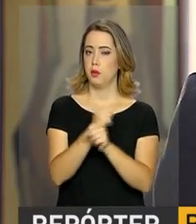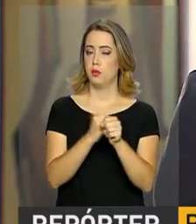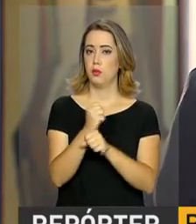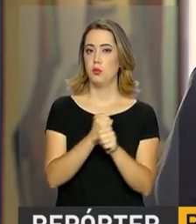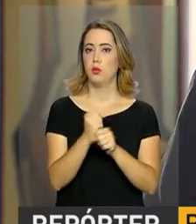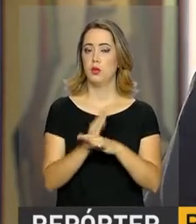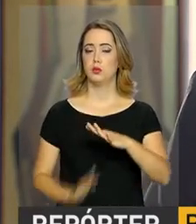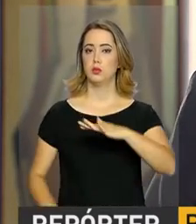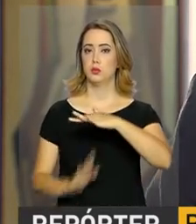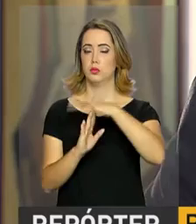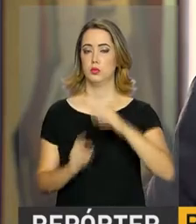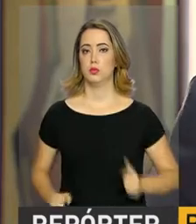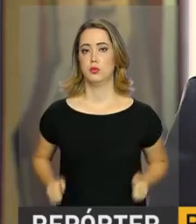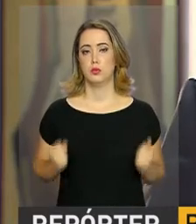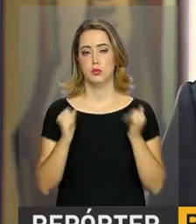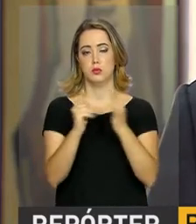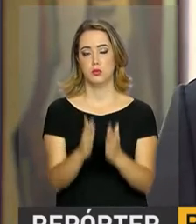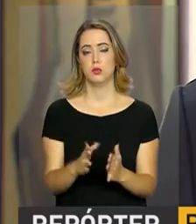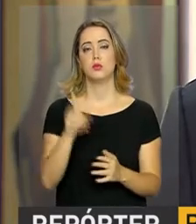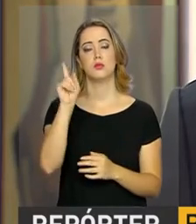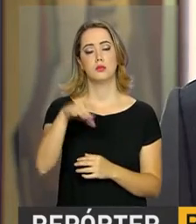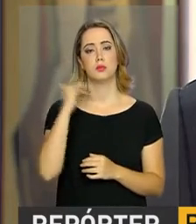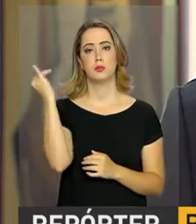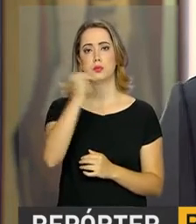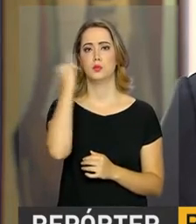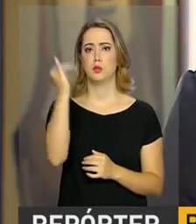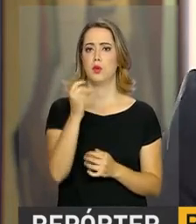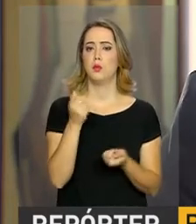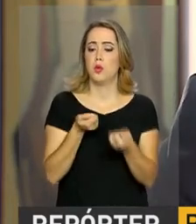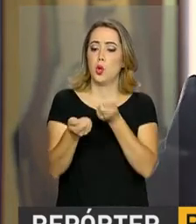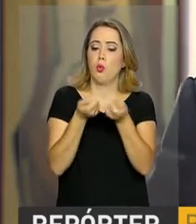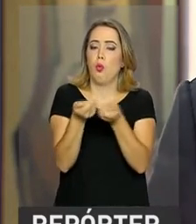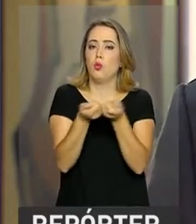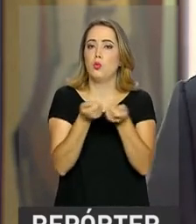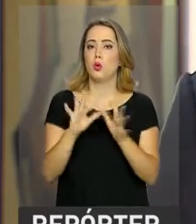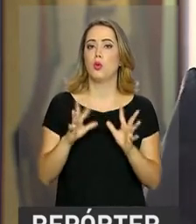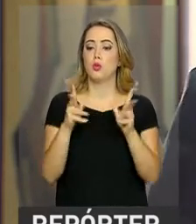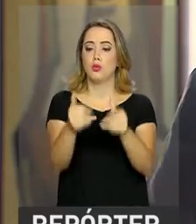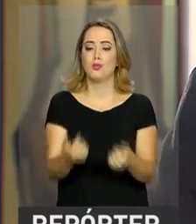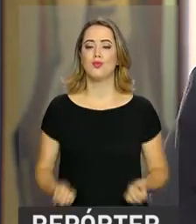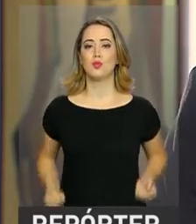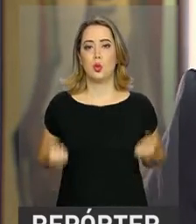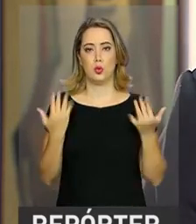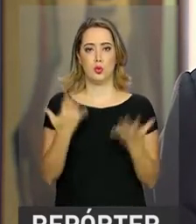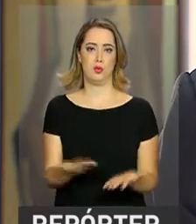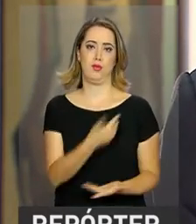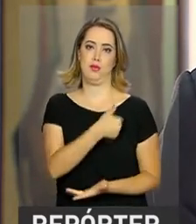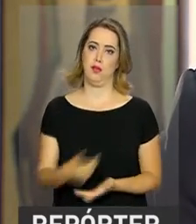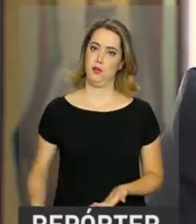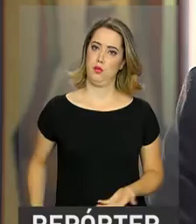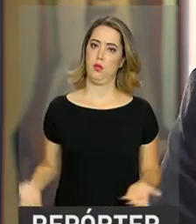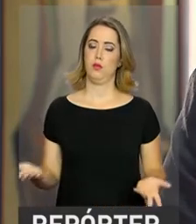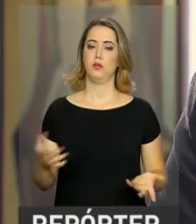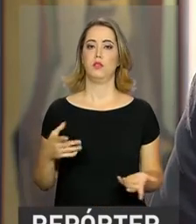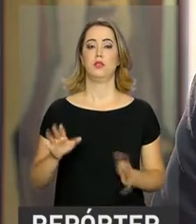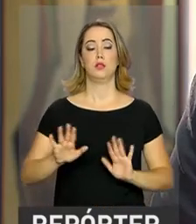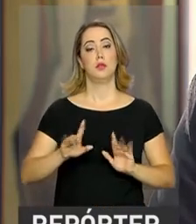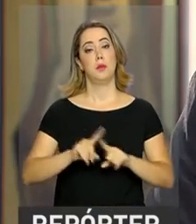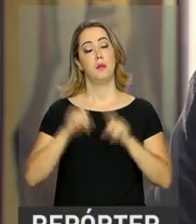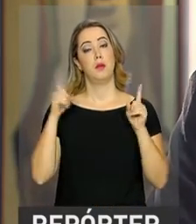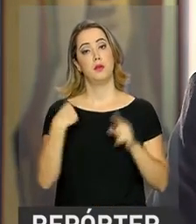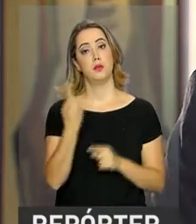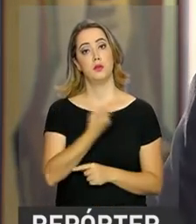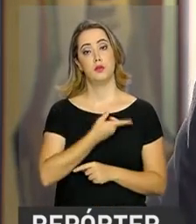um controle dos gastos públicos de forma geral mas é como nós diz